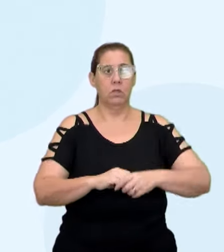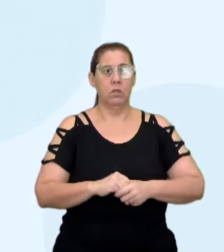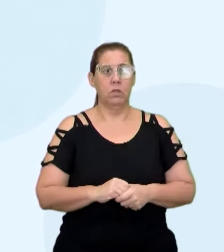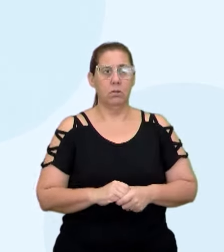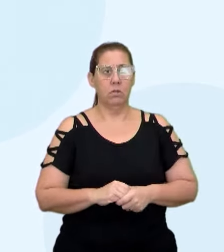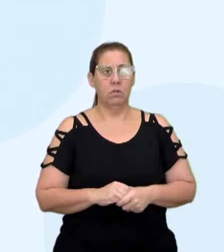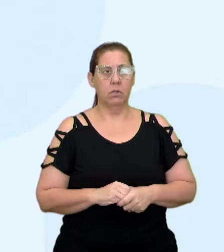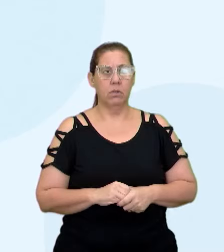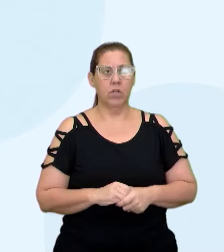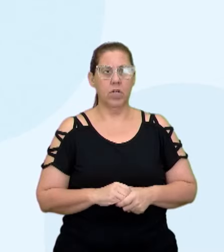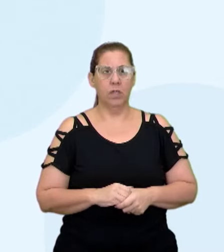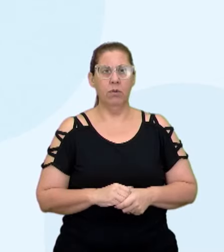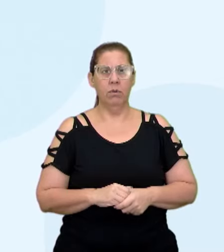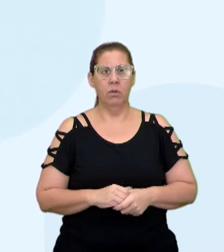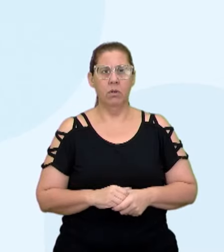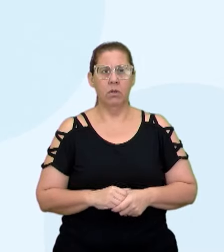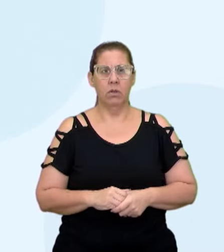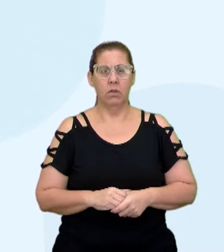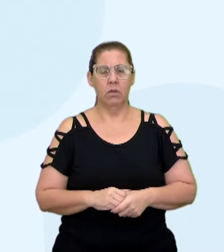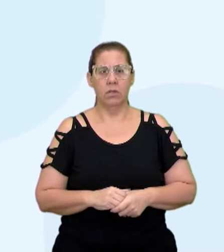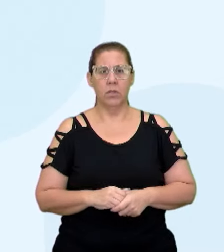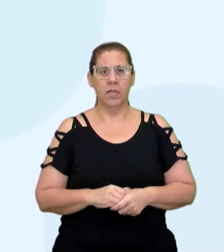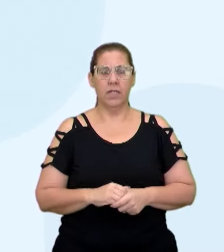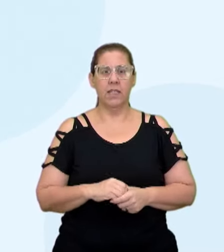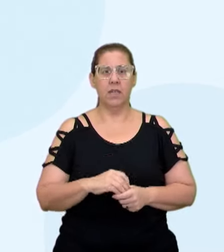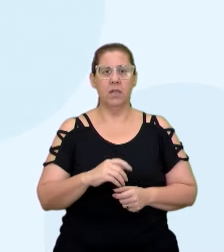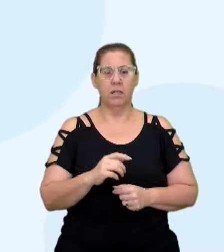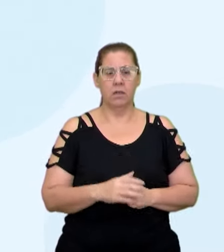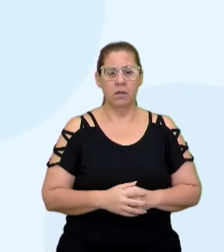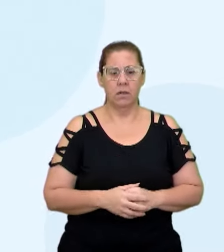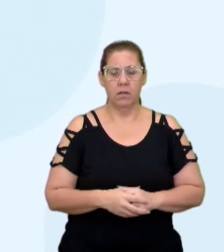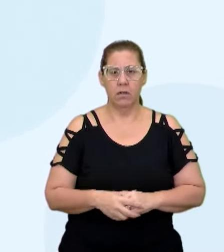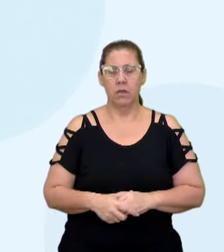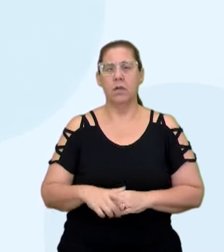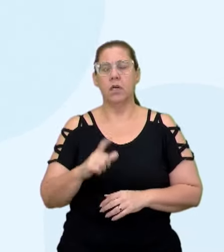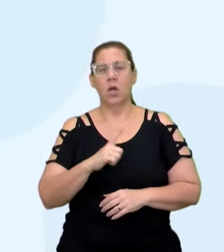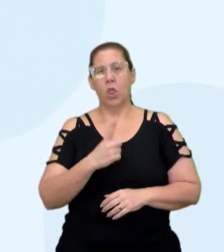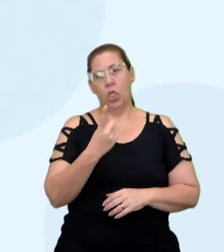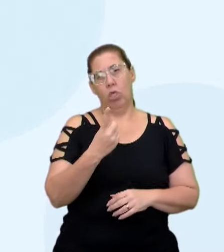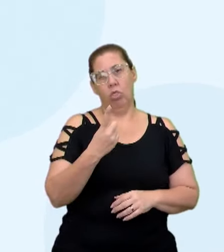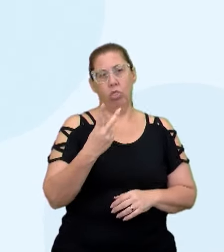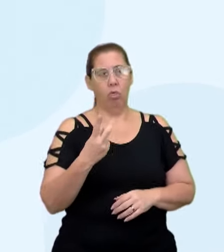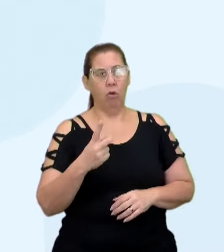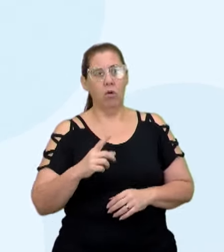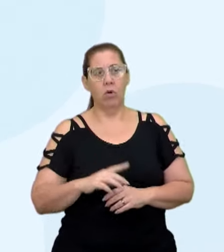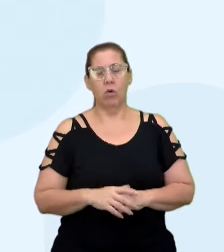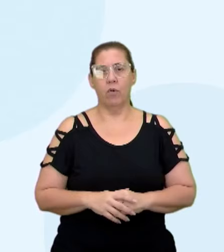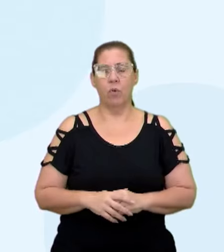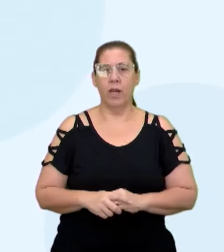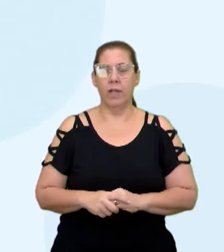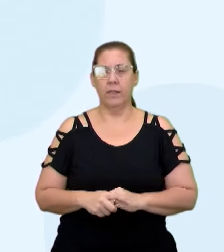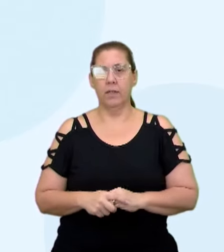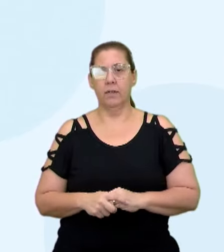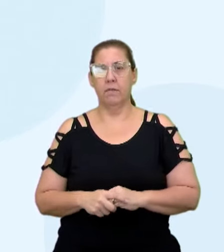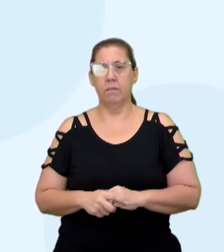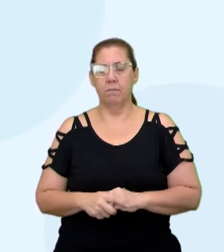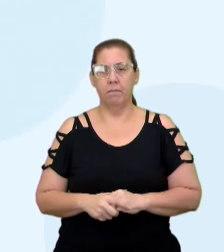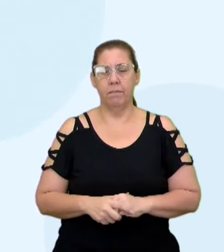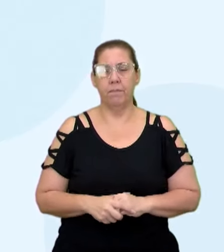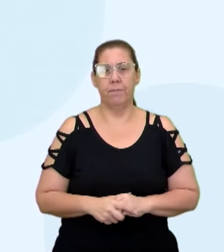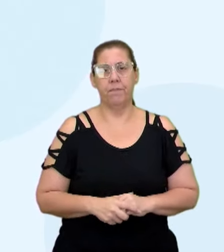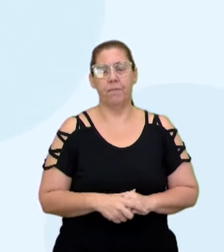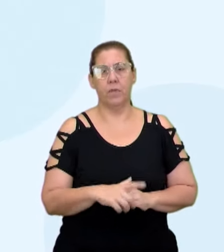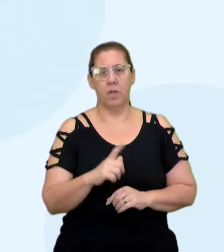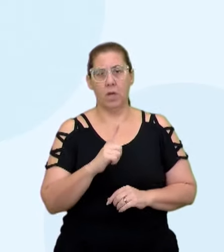pressão aí já tá um pouquinho alta. Geralmente, né, 12, né? A gente usa aí 12 por 8, né? Então, essa pressão já tá um pouquinho